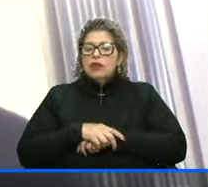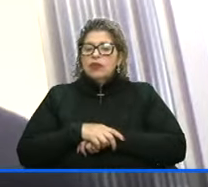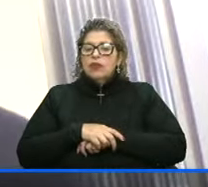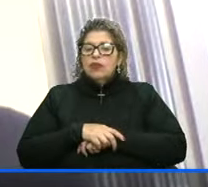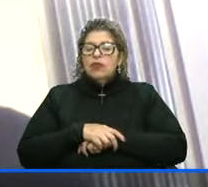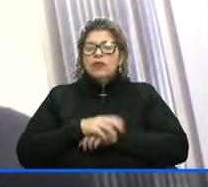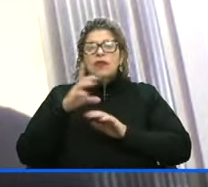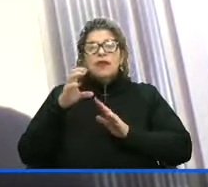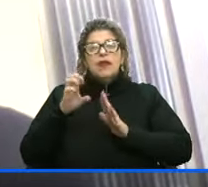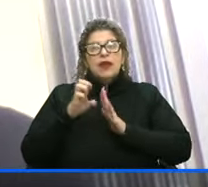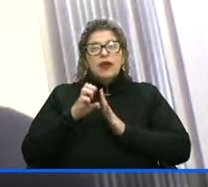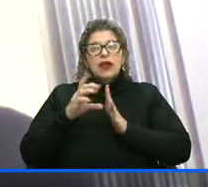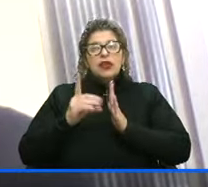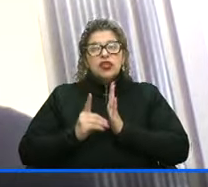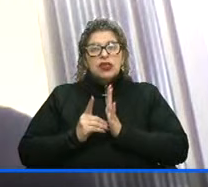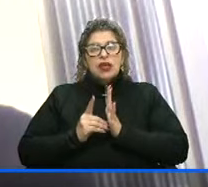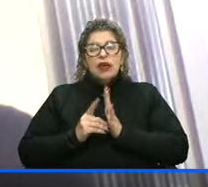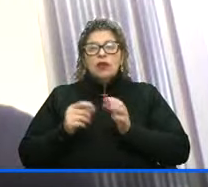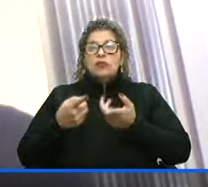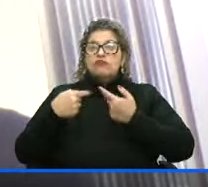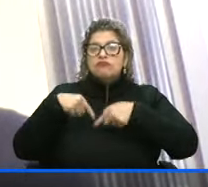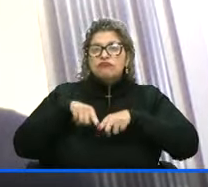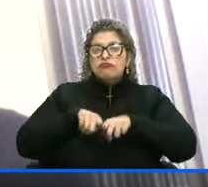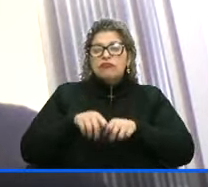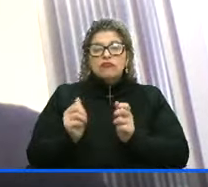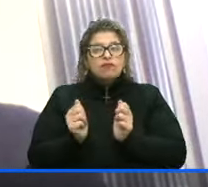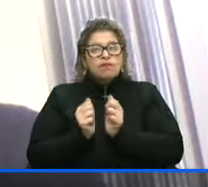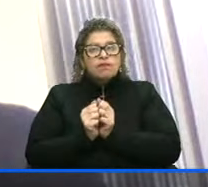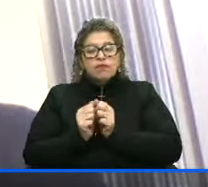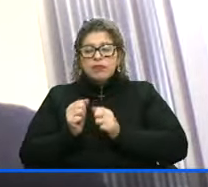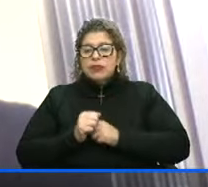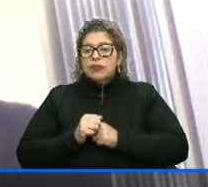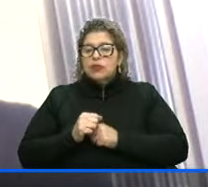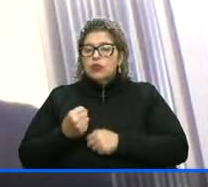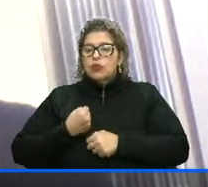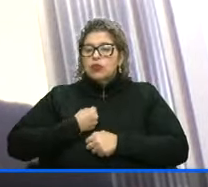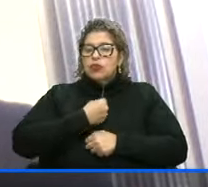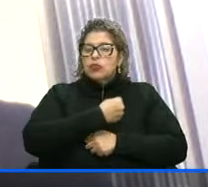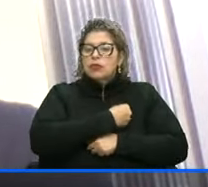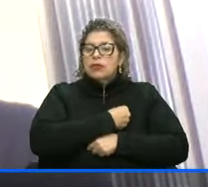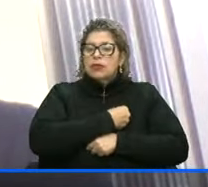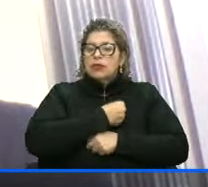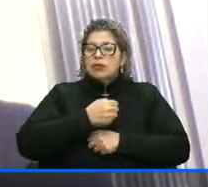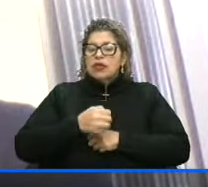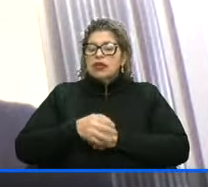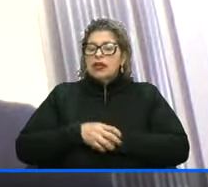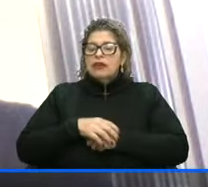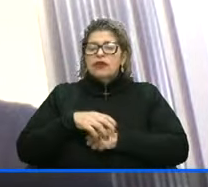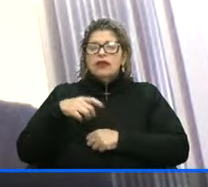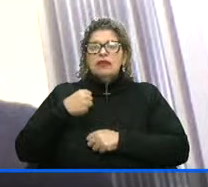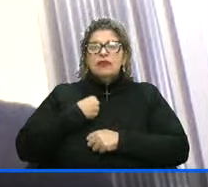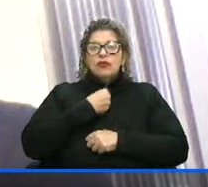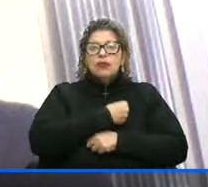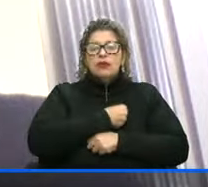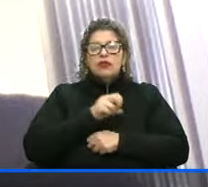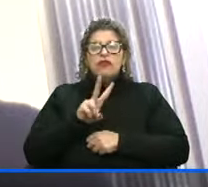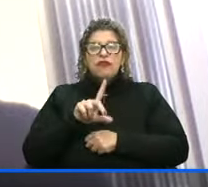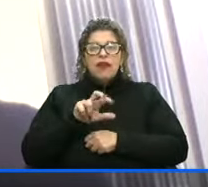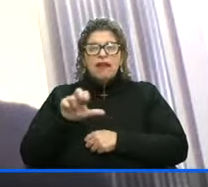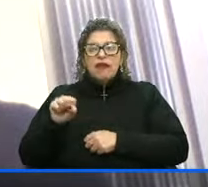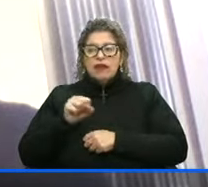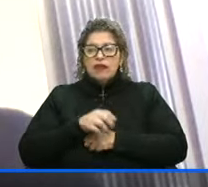pelos editais que já estão com as nossas parceiras. Então, o número de vagas, a tendência é só aumentar. Esse